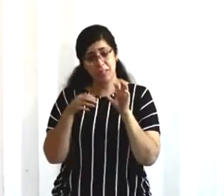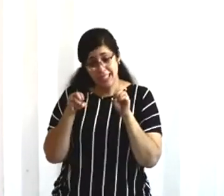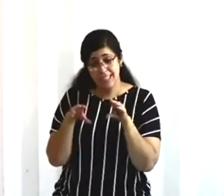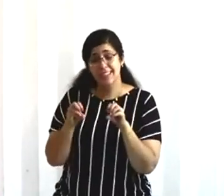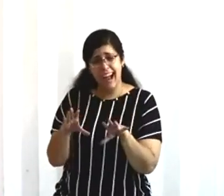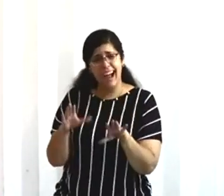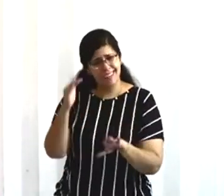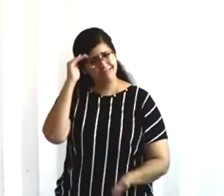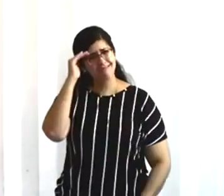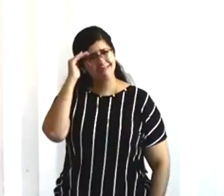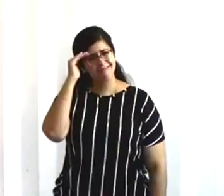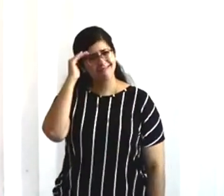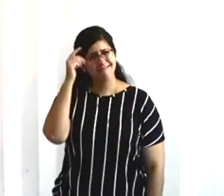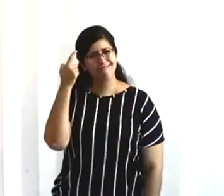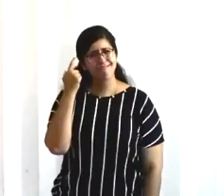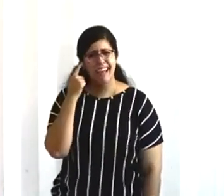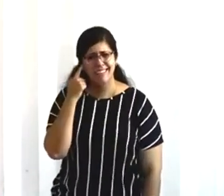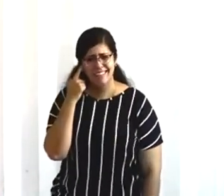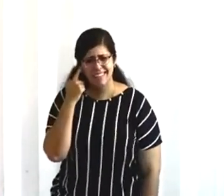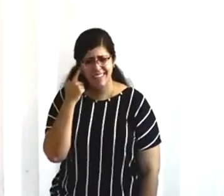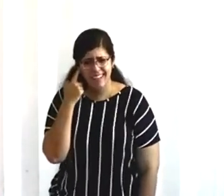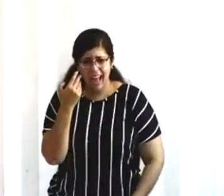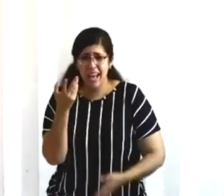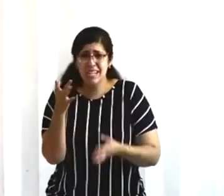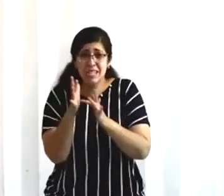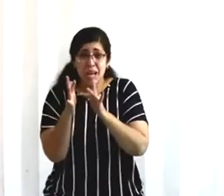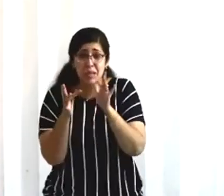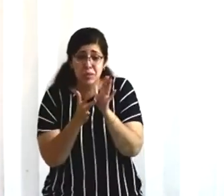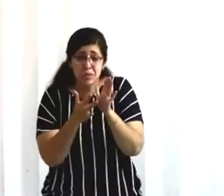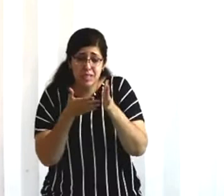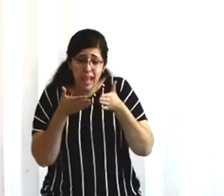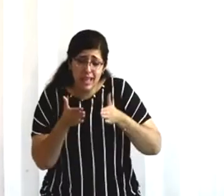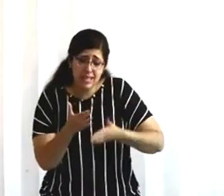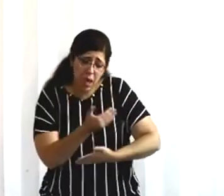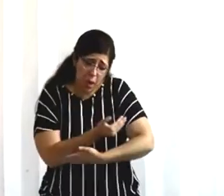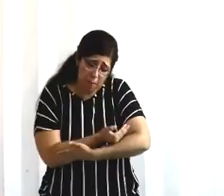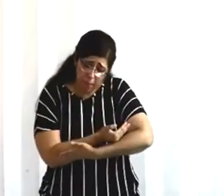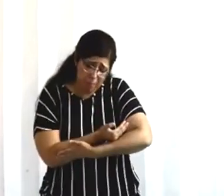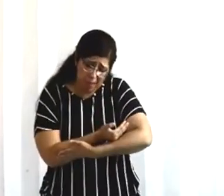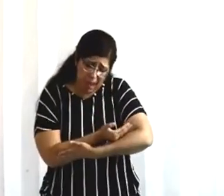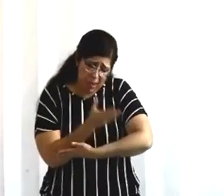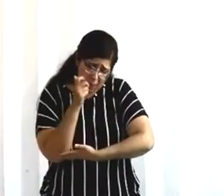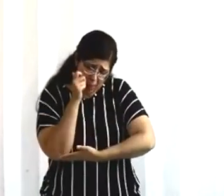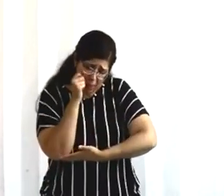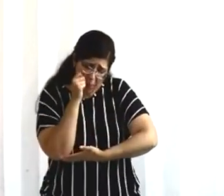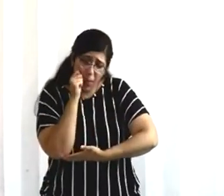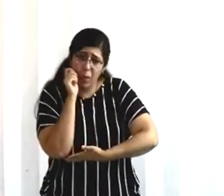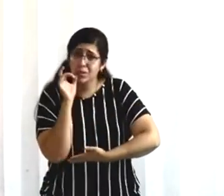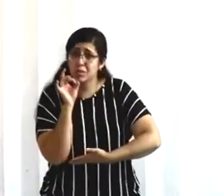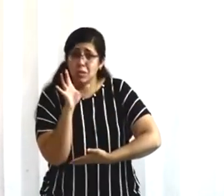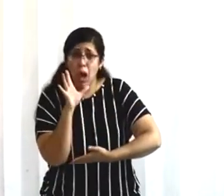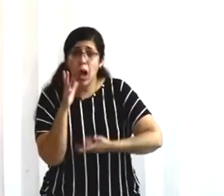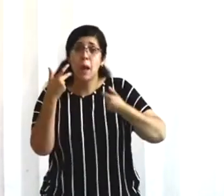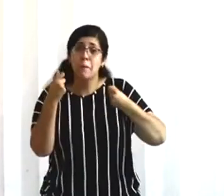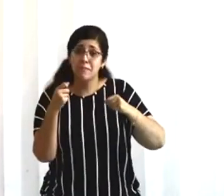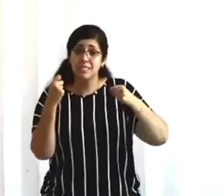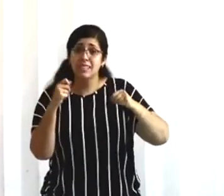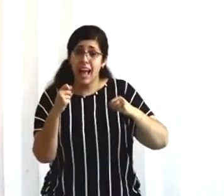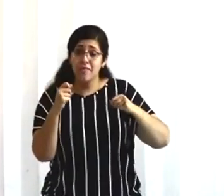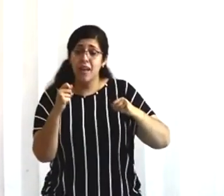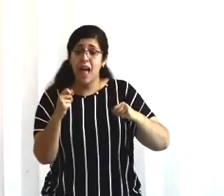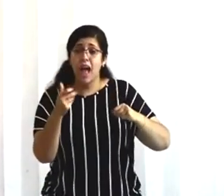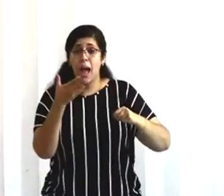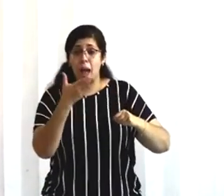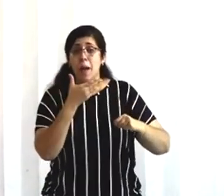nisso? Jesus foi como um bebê que nasceu e dependeu totalmente dos